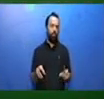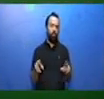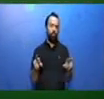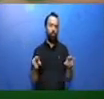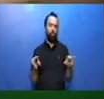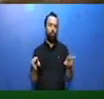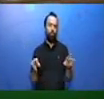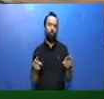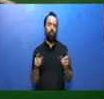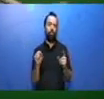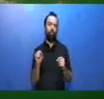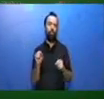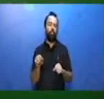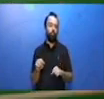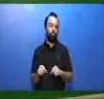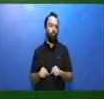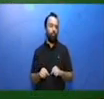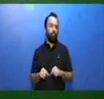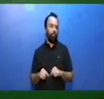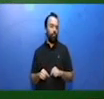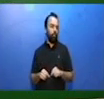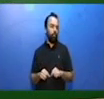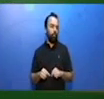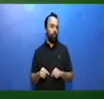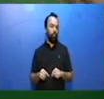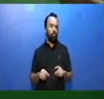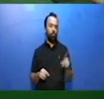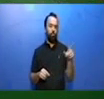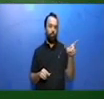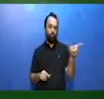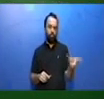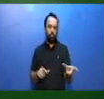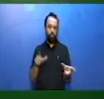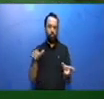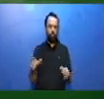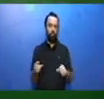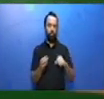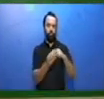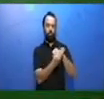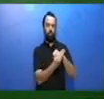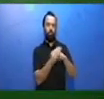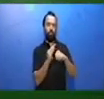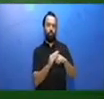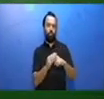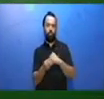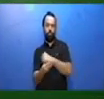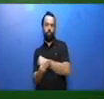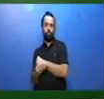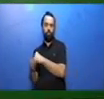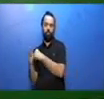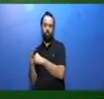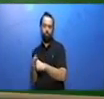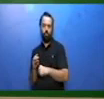única semelhança que eles têm, olha lá, os dois bairros são residenciais,